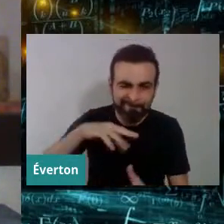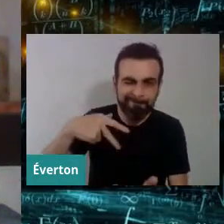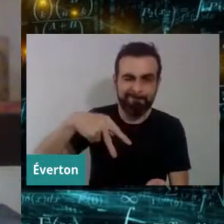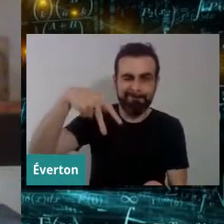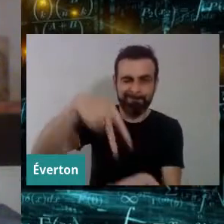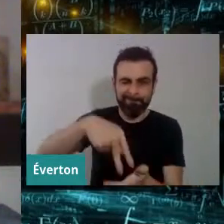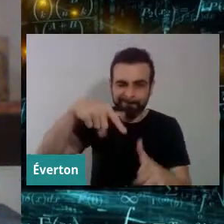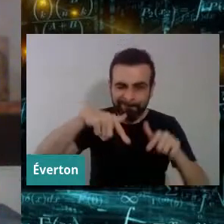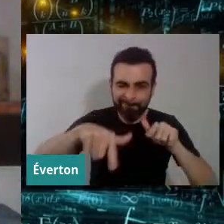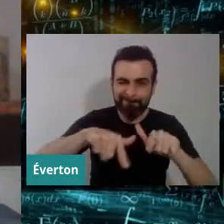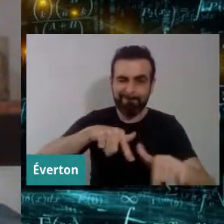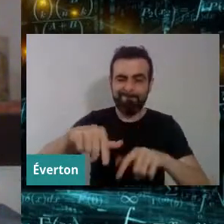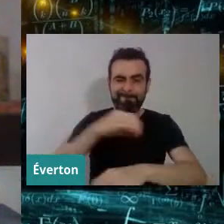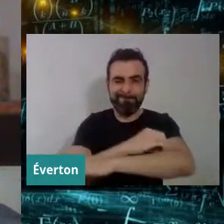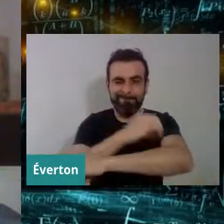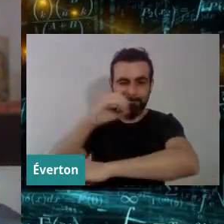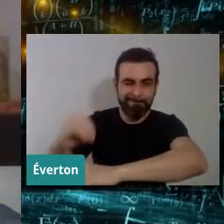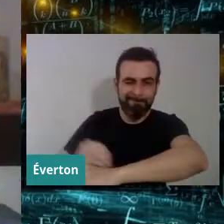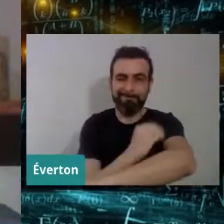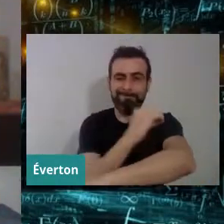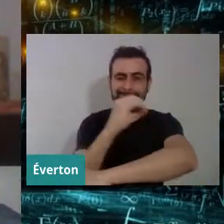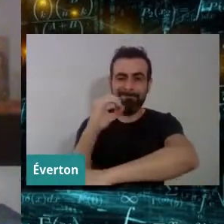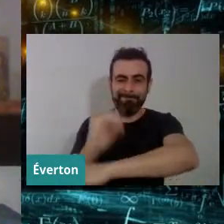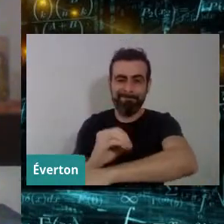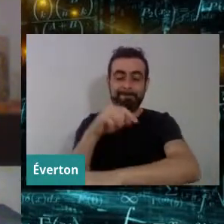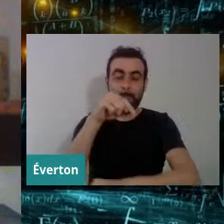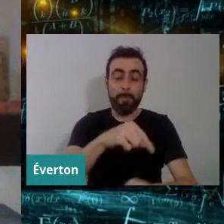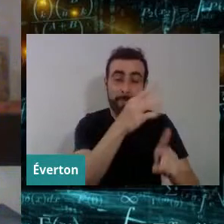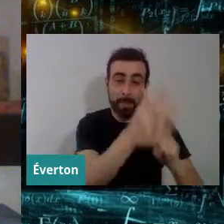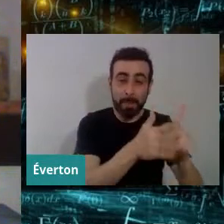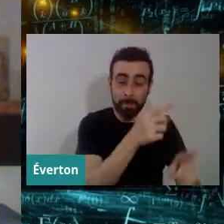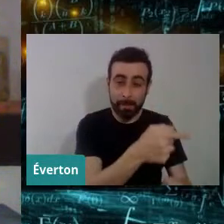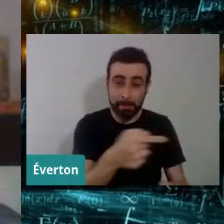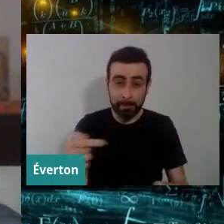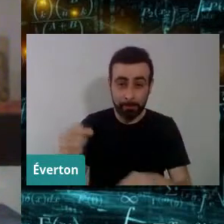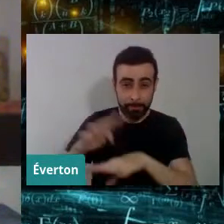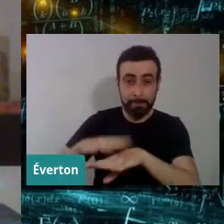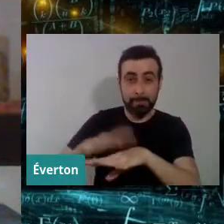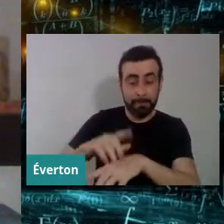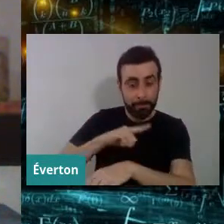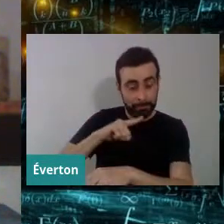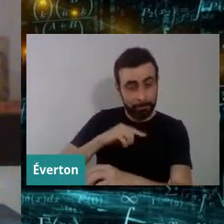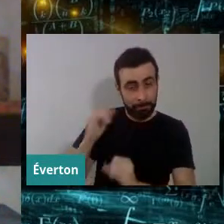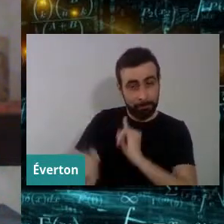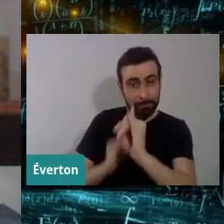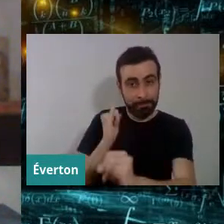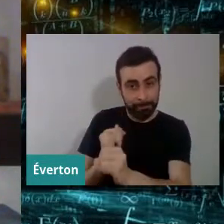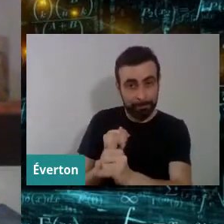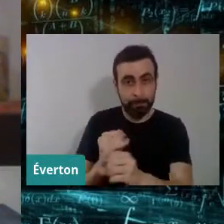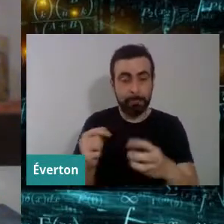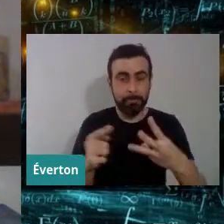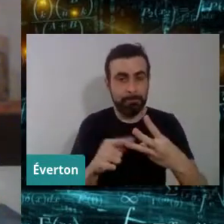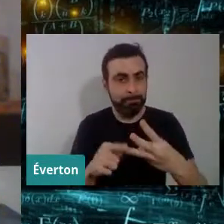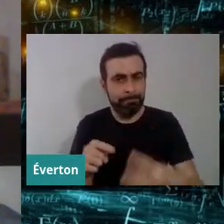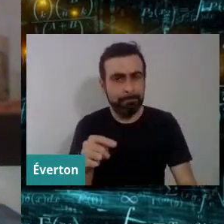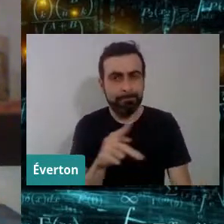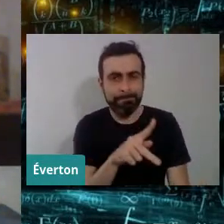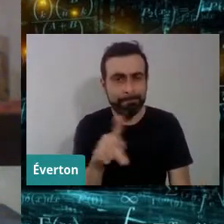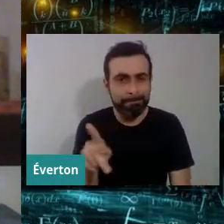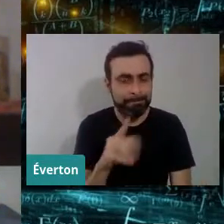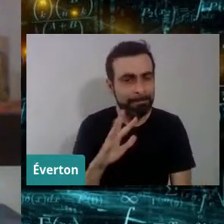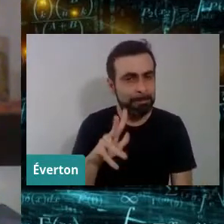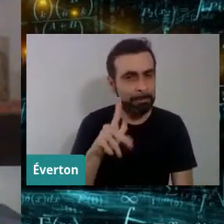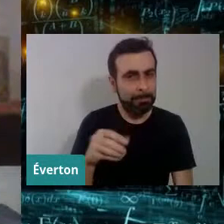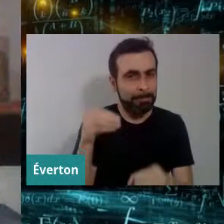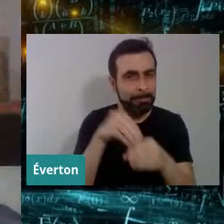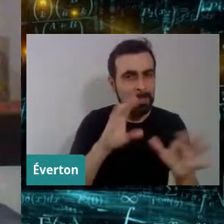incansavelmente, dia e noite, trabalhando para que esse evento acontecesse de forma online. Os docentes do colegiado,